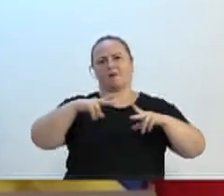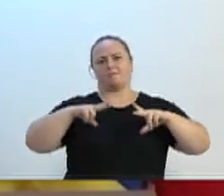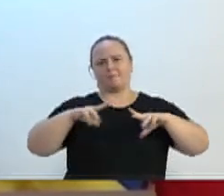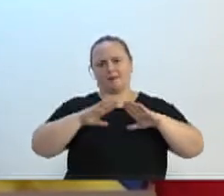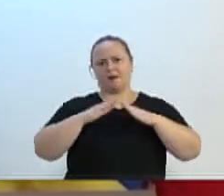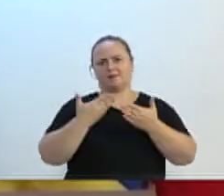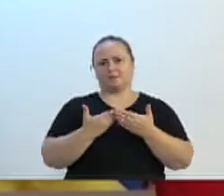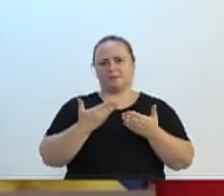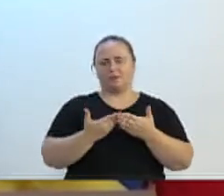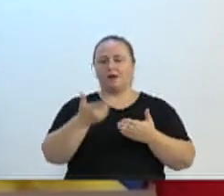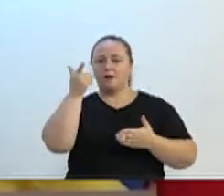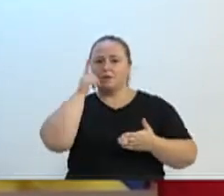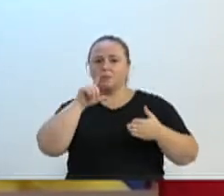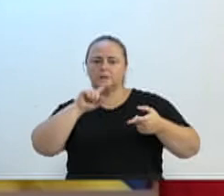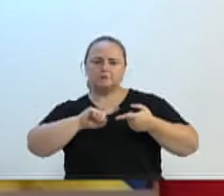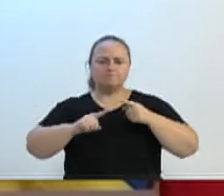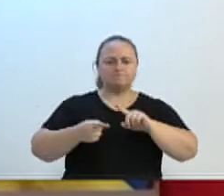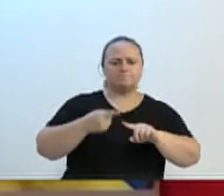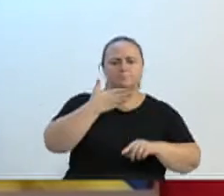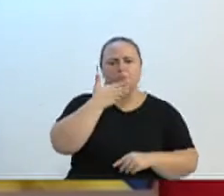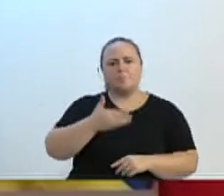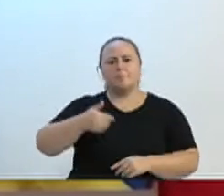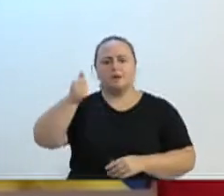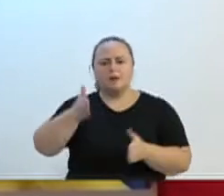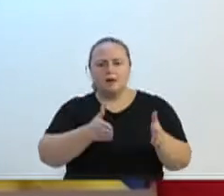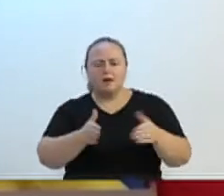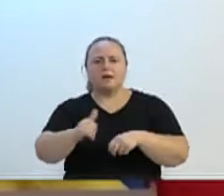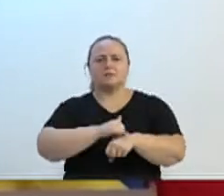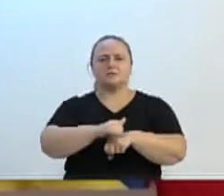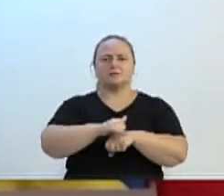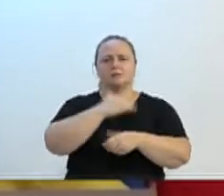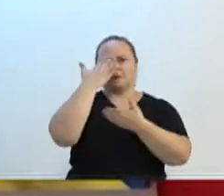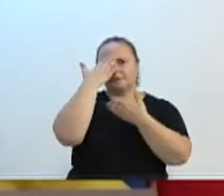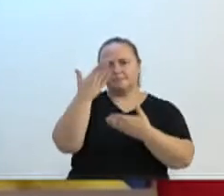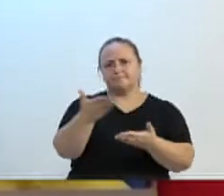possamos traçar os melhores caminhos. Muito obrigada.